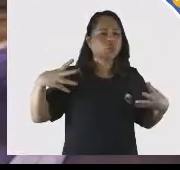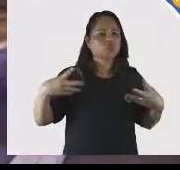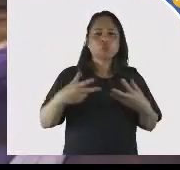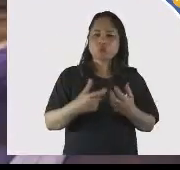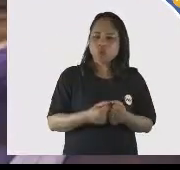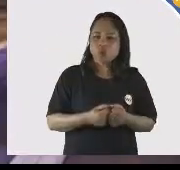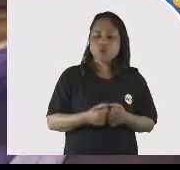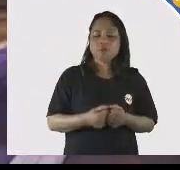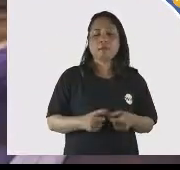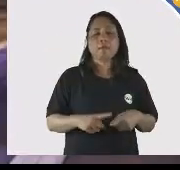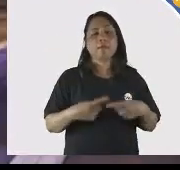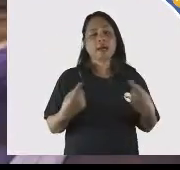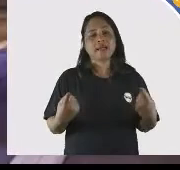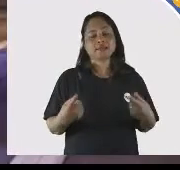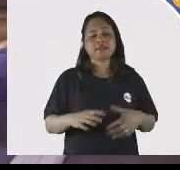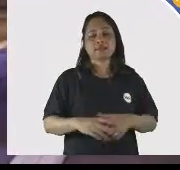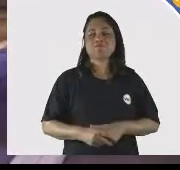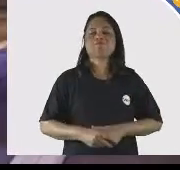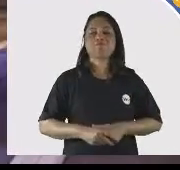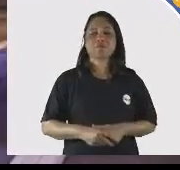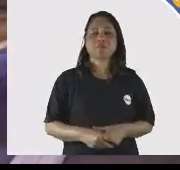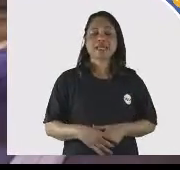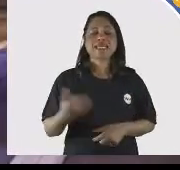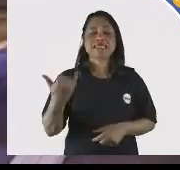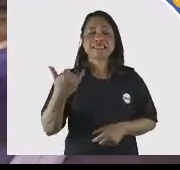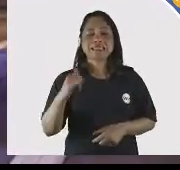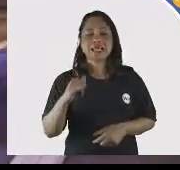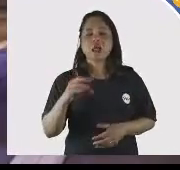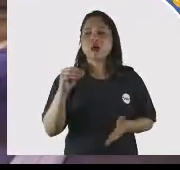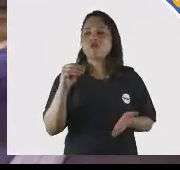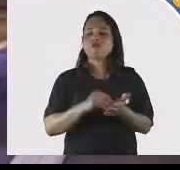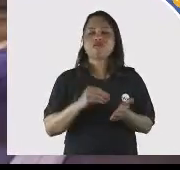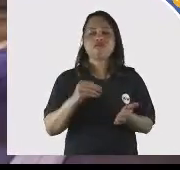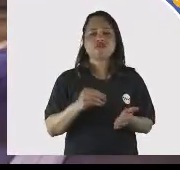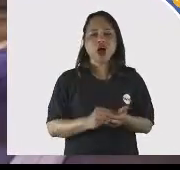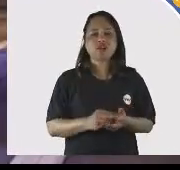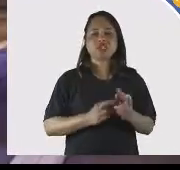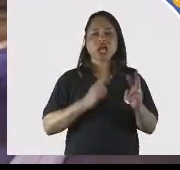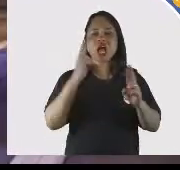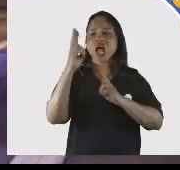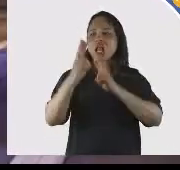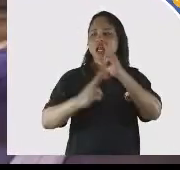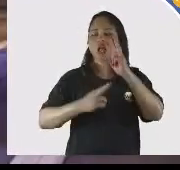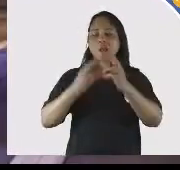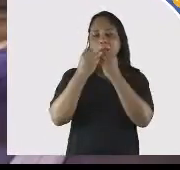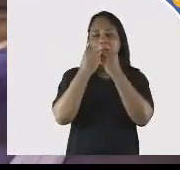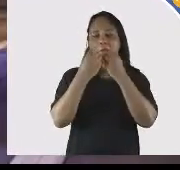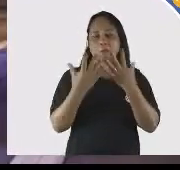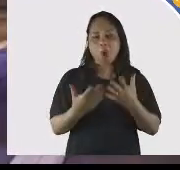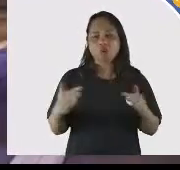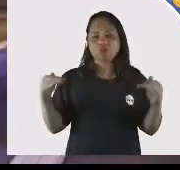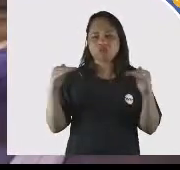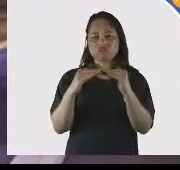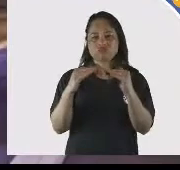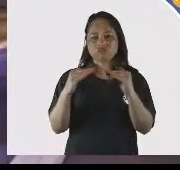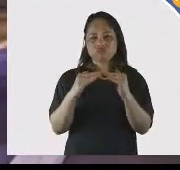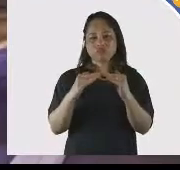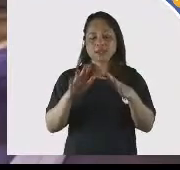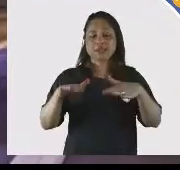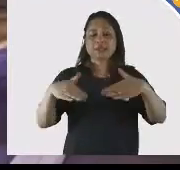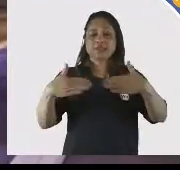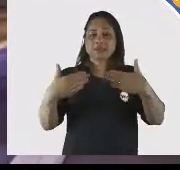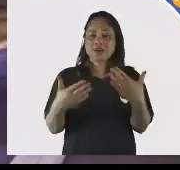emissão agora enquanto não tem esse entendimento o sistema sofre e